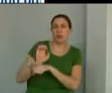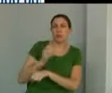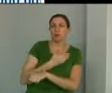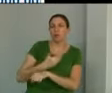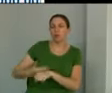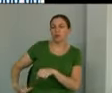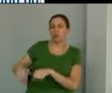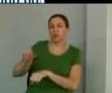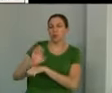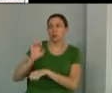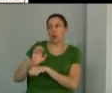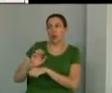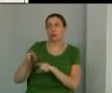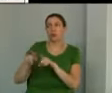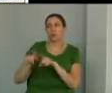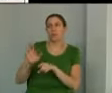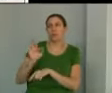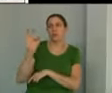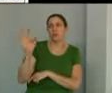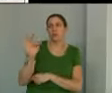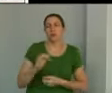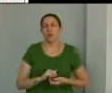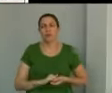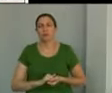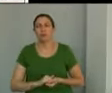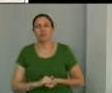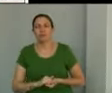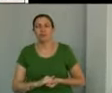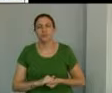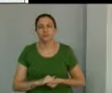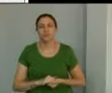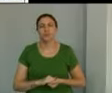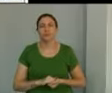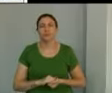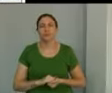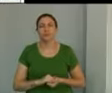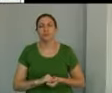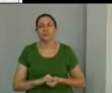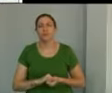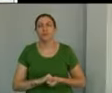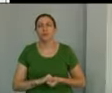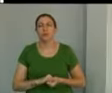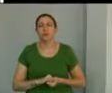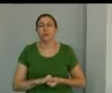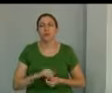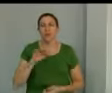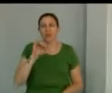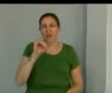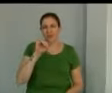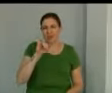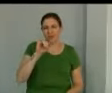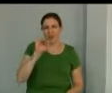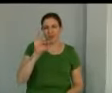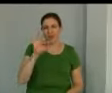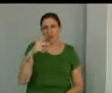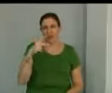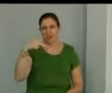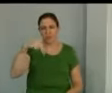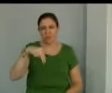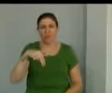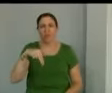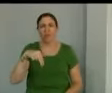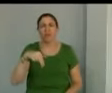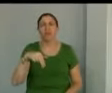de FPM, ICMS e demais valores que o município recebe. Então, de FPM, Fundo de Participação dos